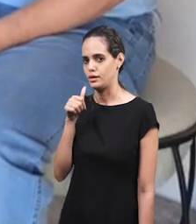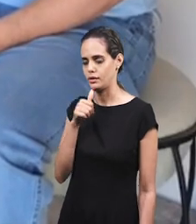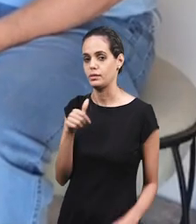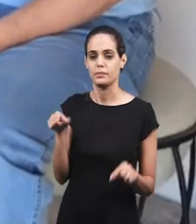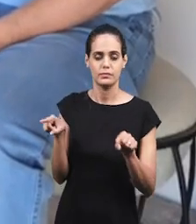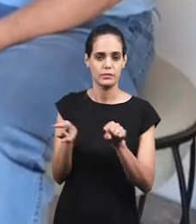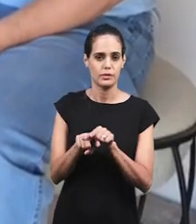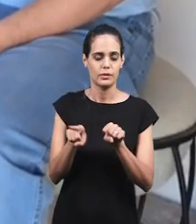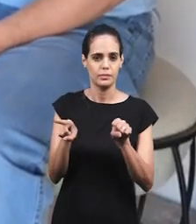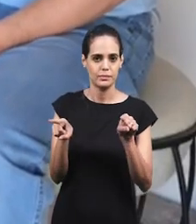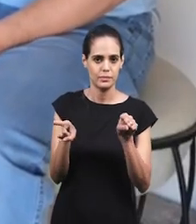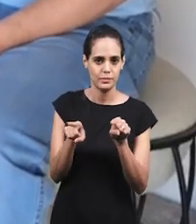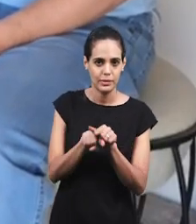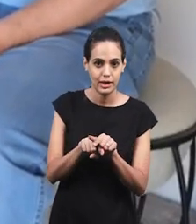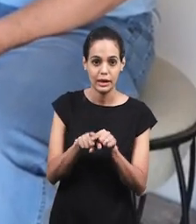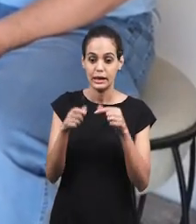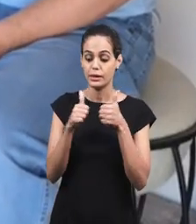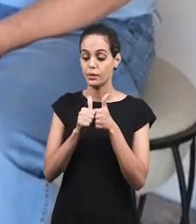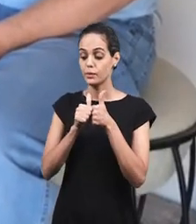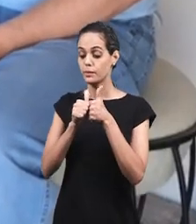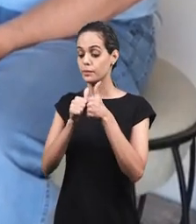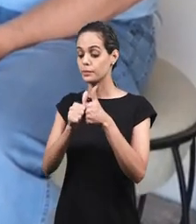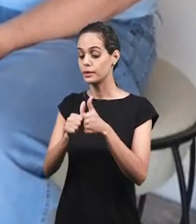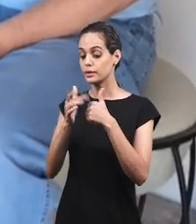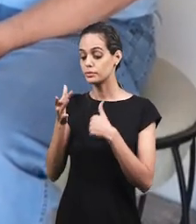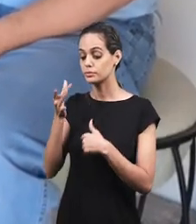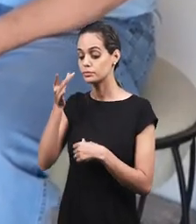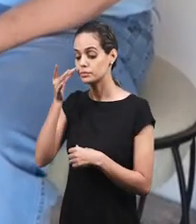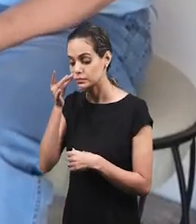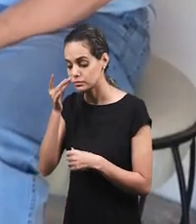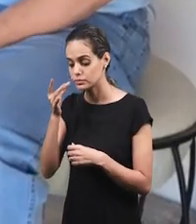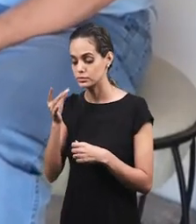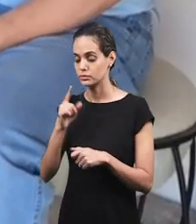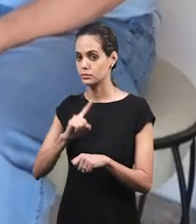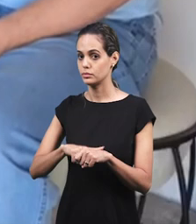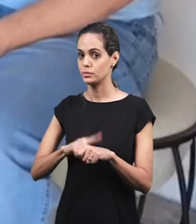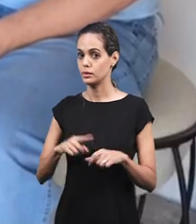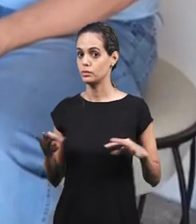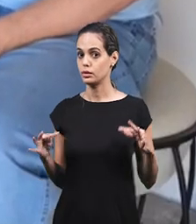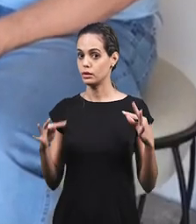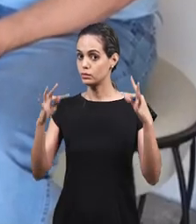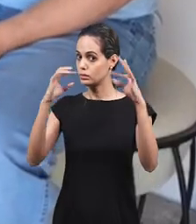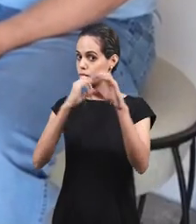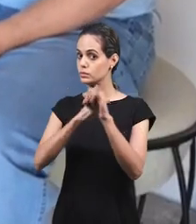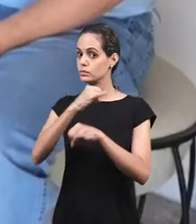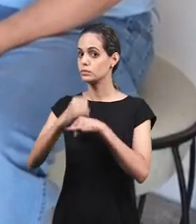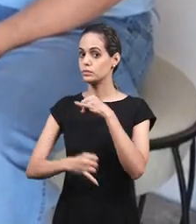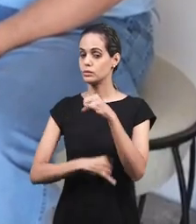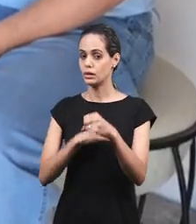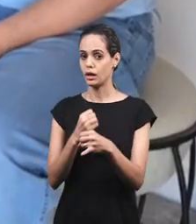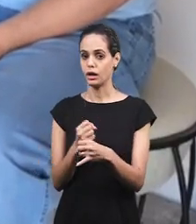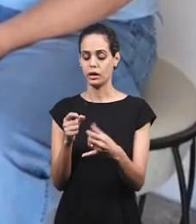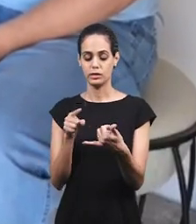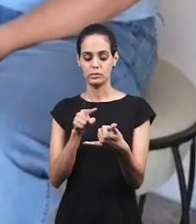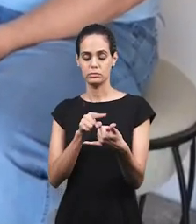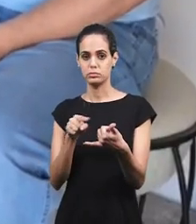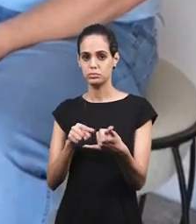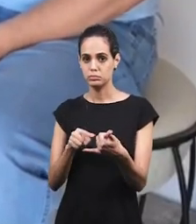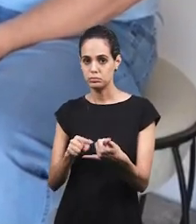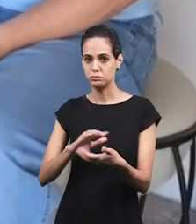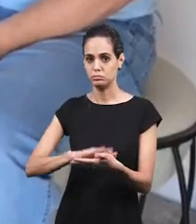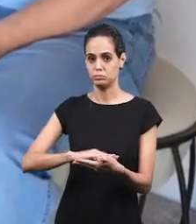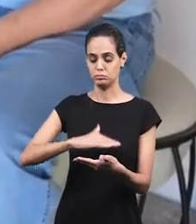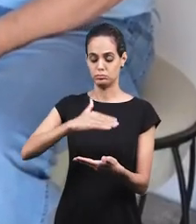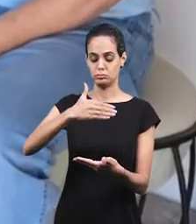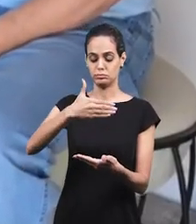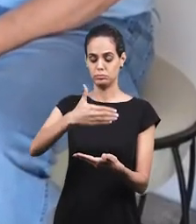Vale salientar também que nós acompanhamos de perto essa vida digital. Então, mesmo que seja no celular, ou no